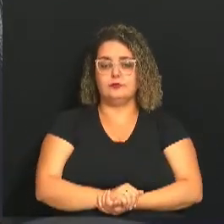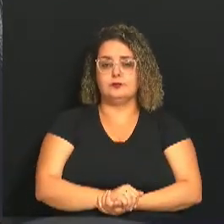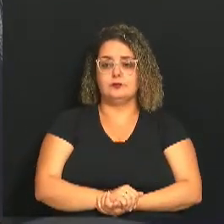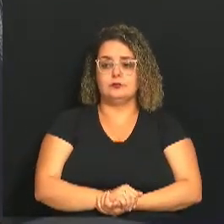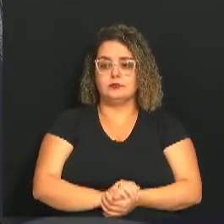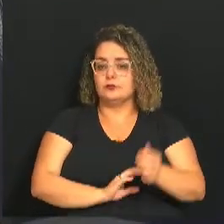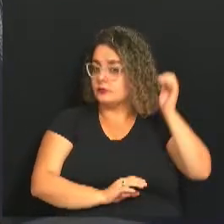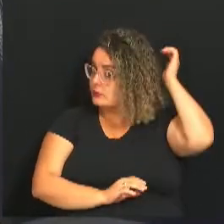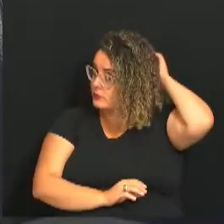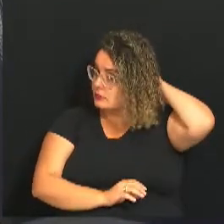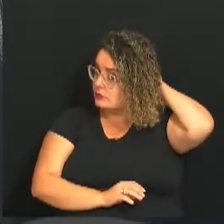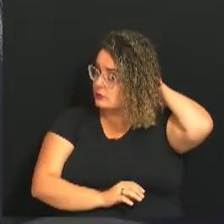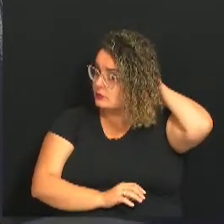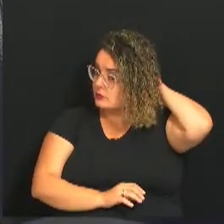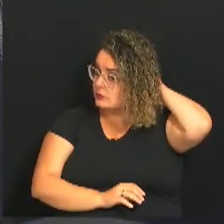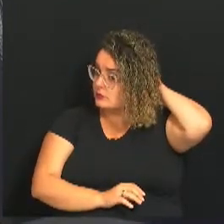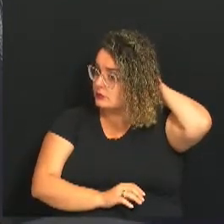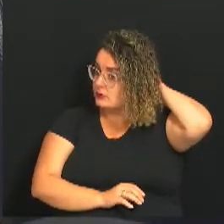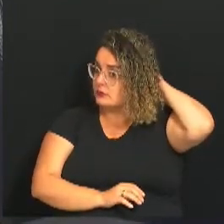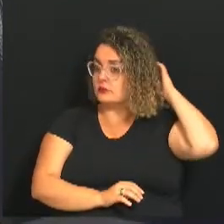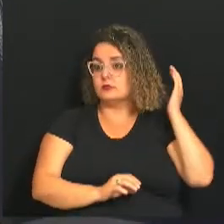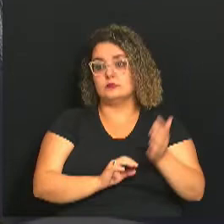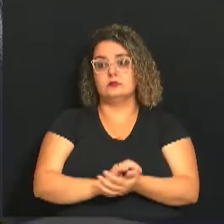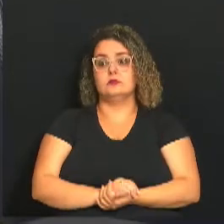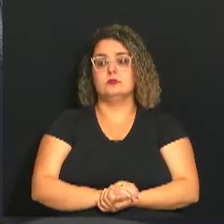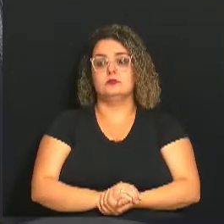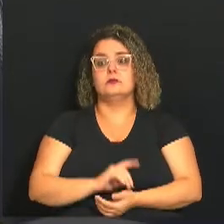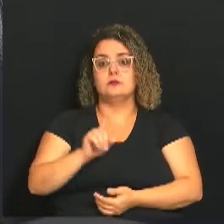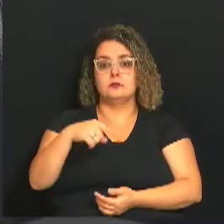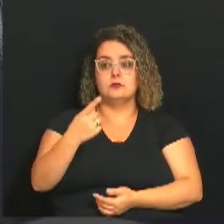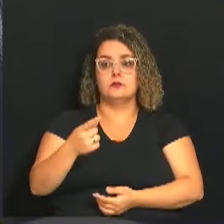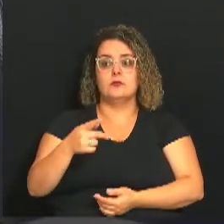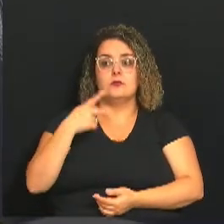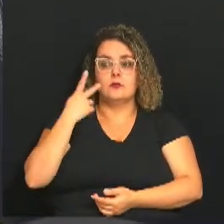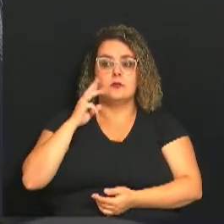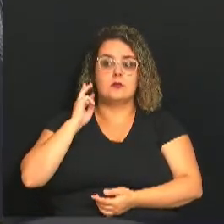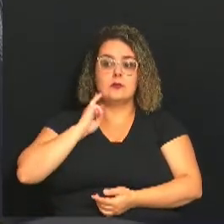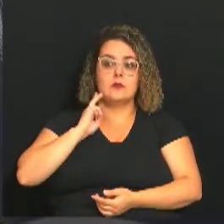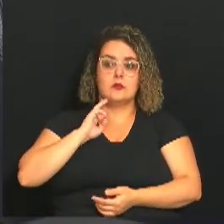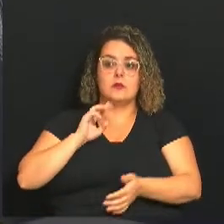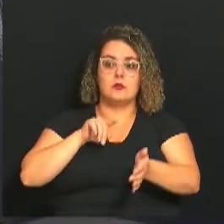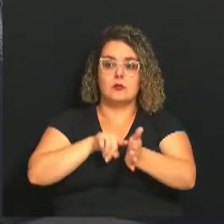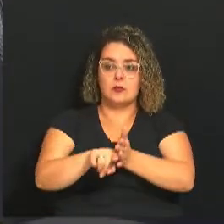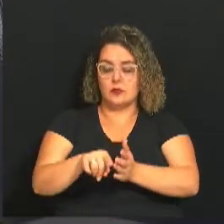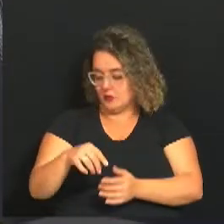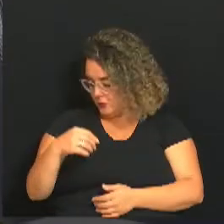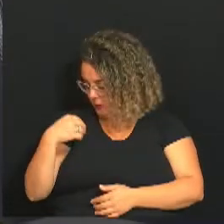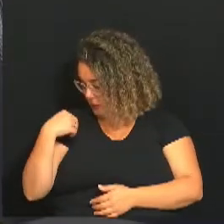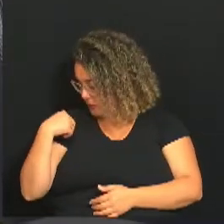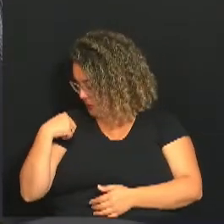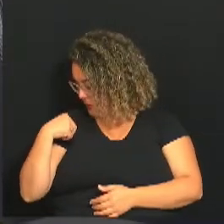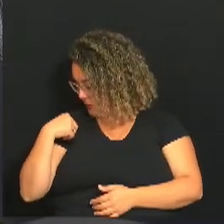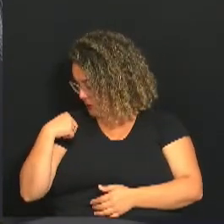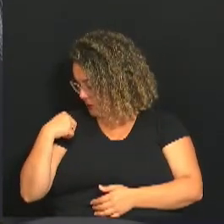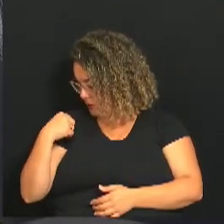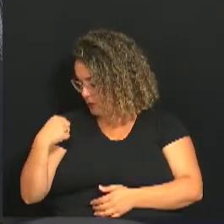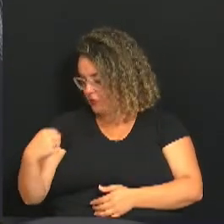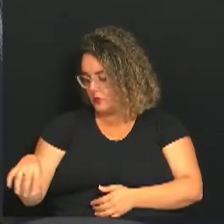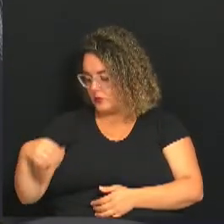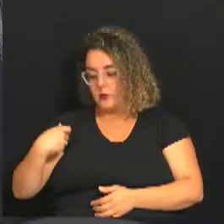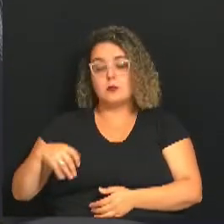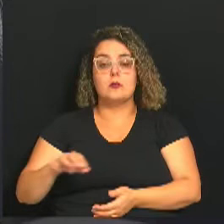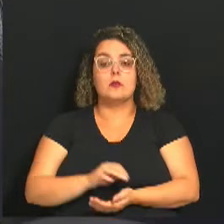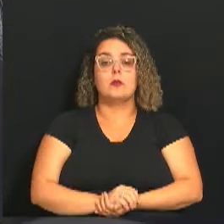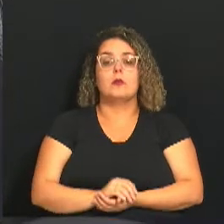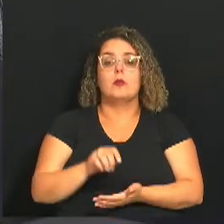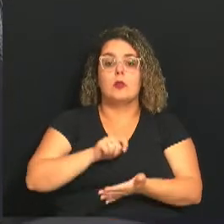você. Posteriormente, vereador Cecílio, nós vamos poder fazer os nossos questionamentos. Eu anotei vários aqui, depois nós podemos trazer